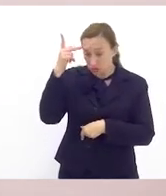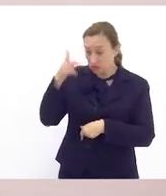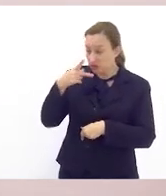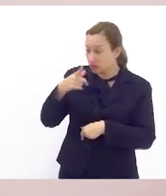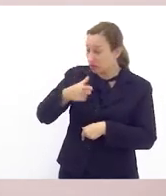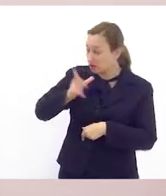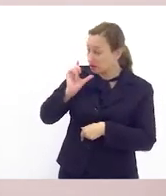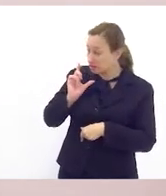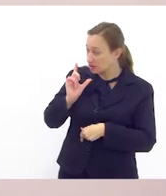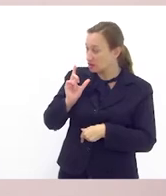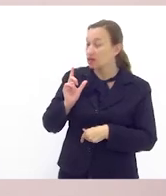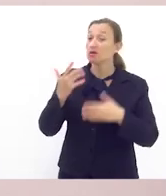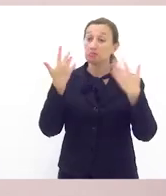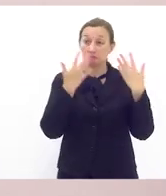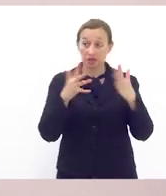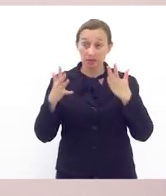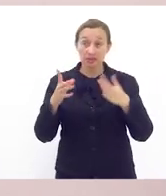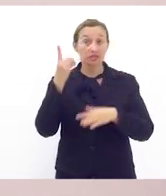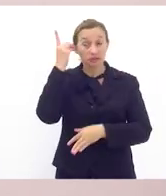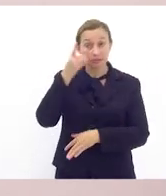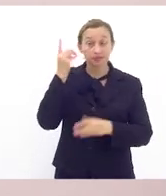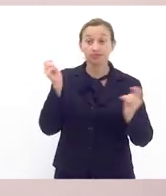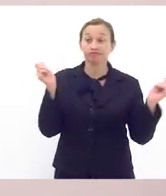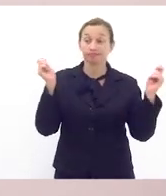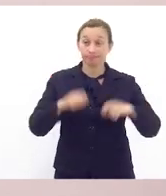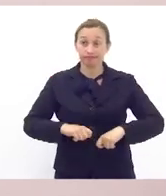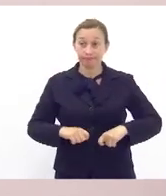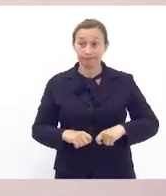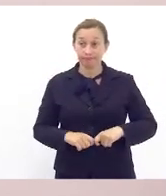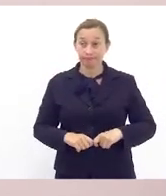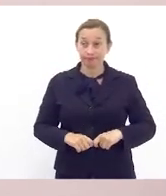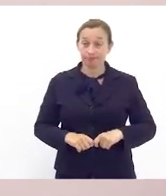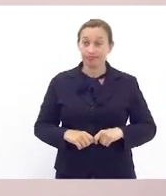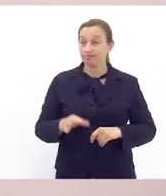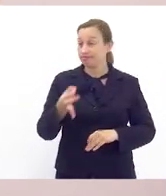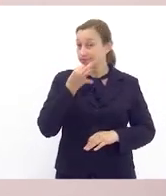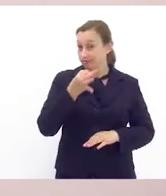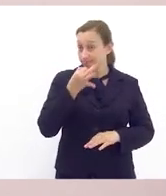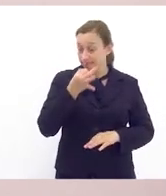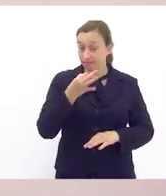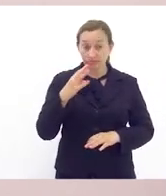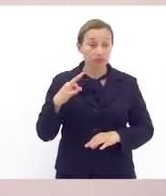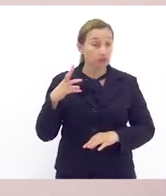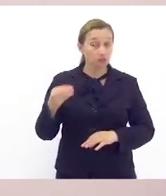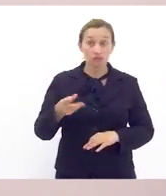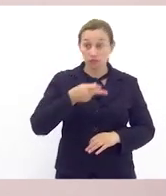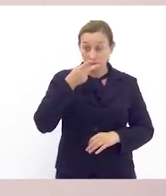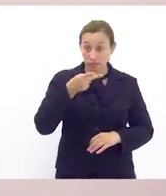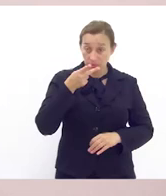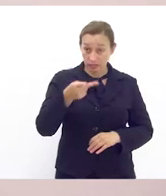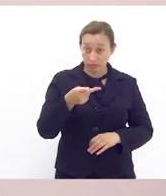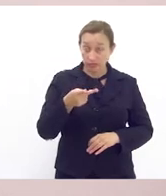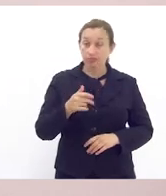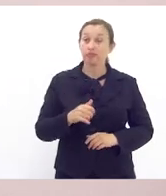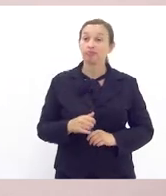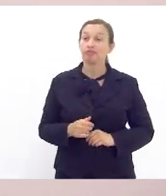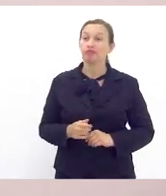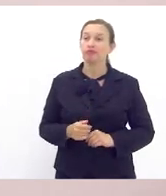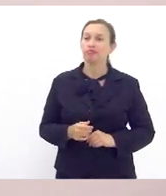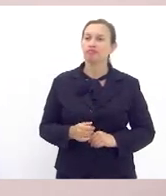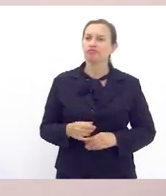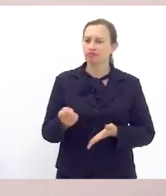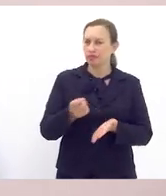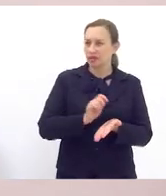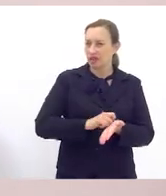antecederam e eu quero parabenizar Deputado pela capacidade de argumentação aqui de todos que me antecederam quero assinar